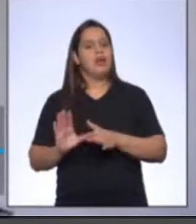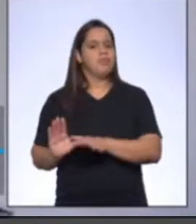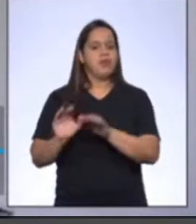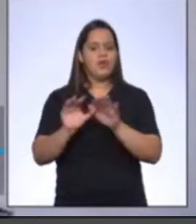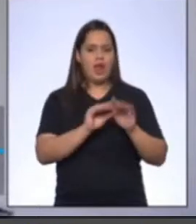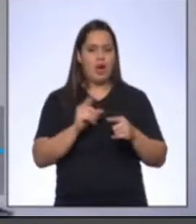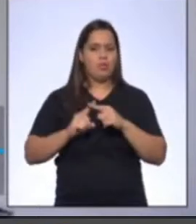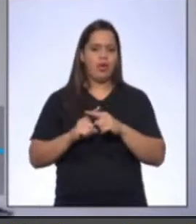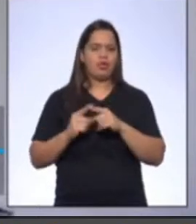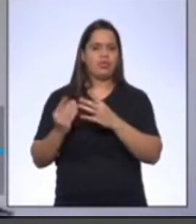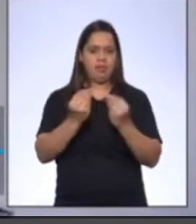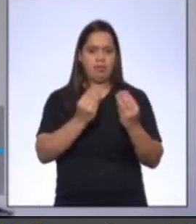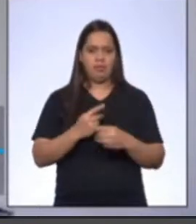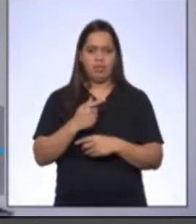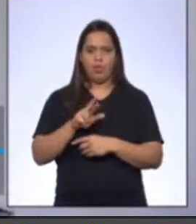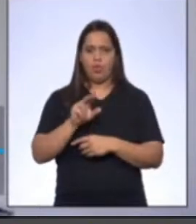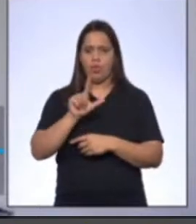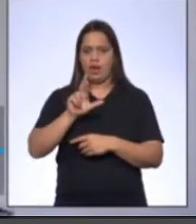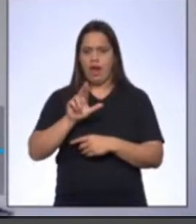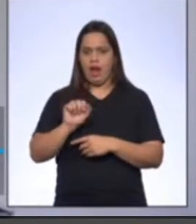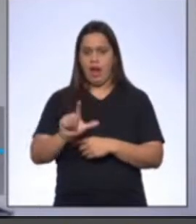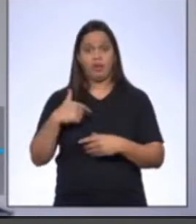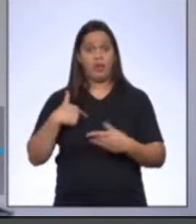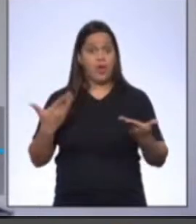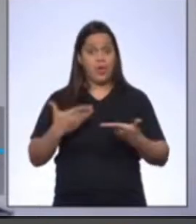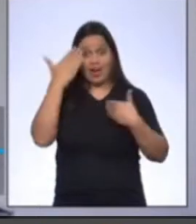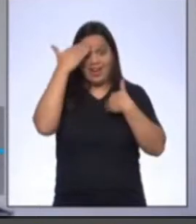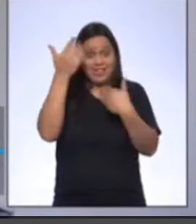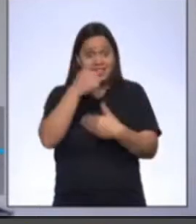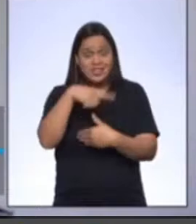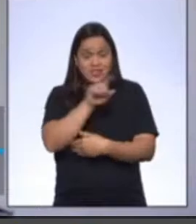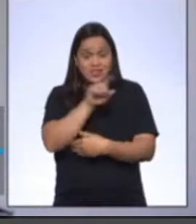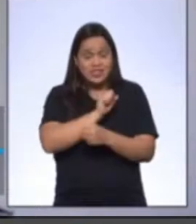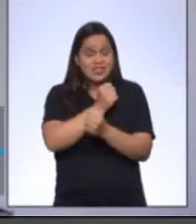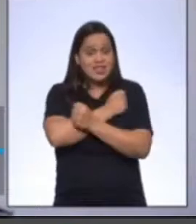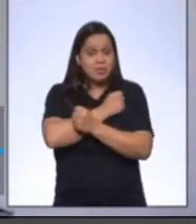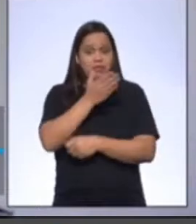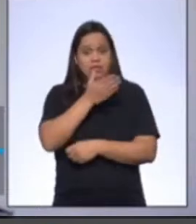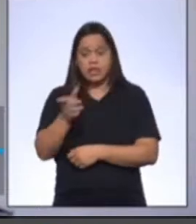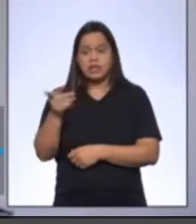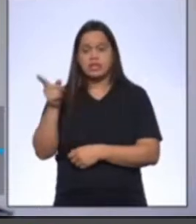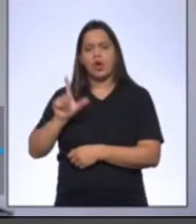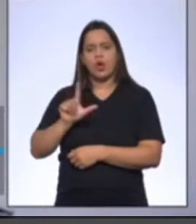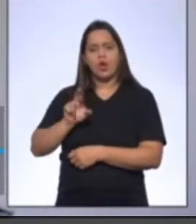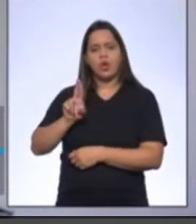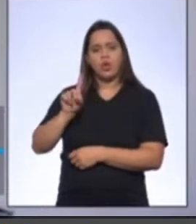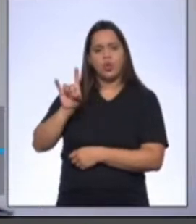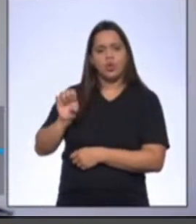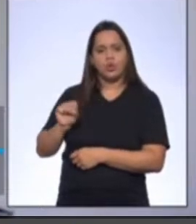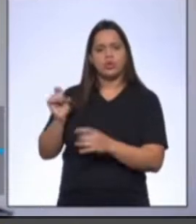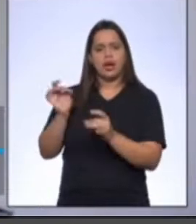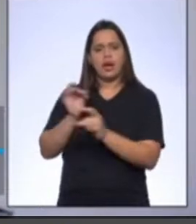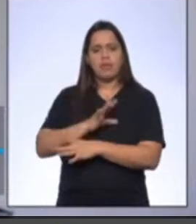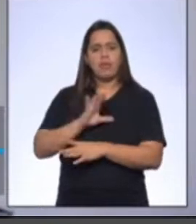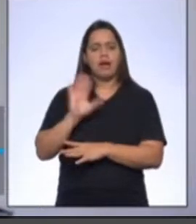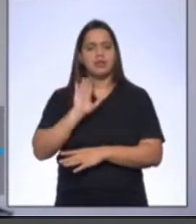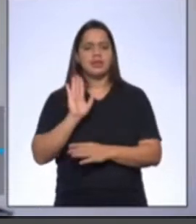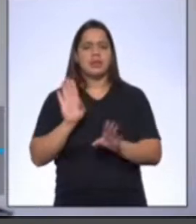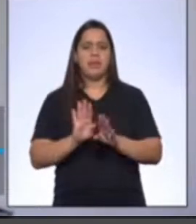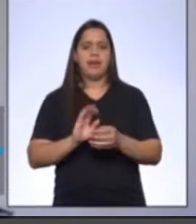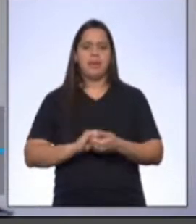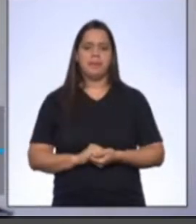Agradeço demais a atenção de vocês. Eu vou deixar a Lourdes encerrar. se despedindo também, tá bom? Um abração.